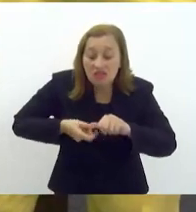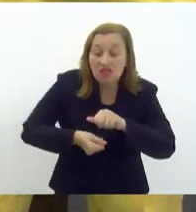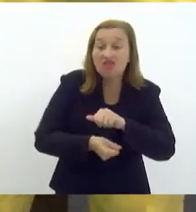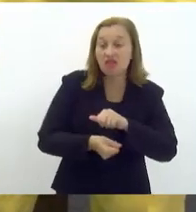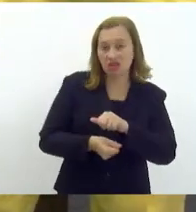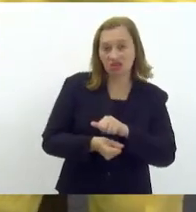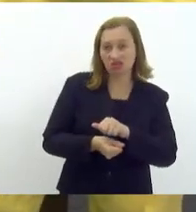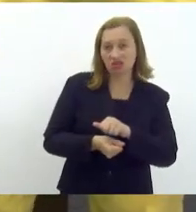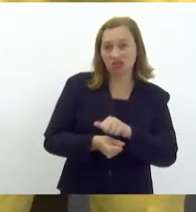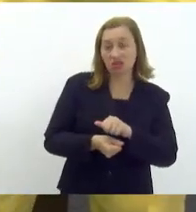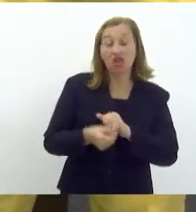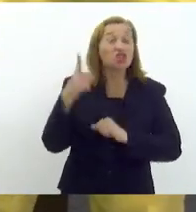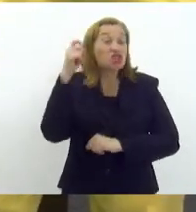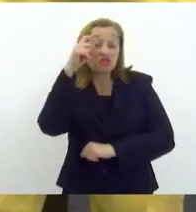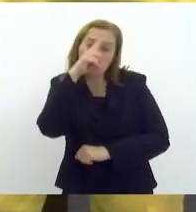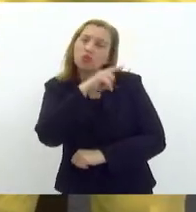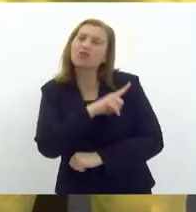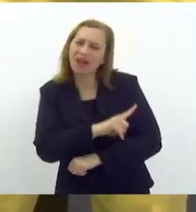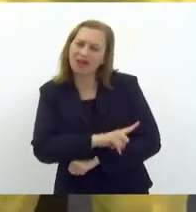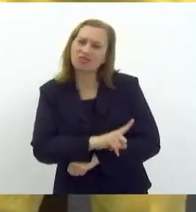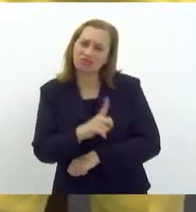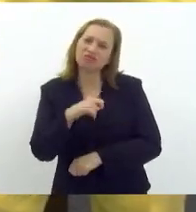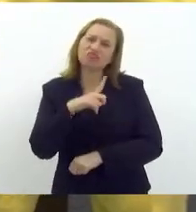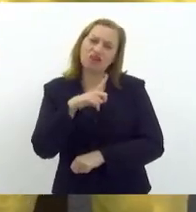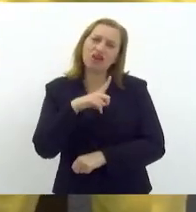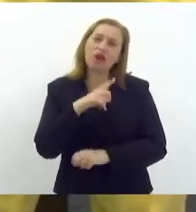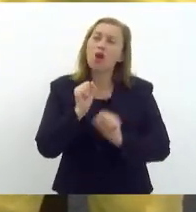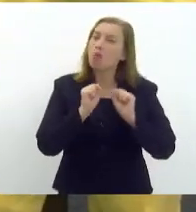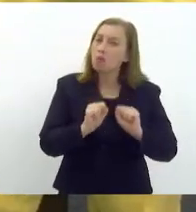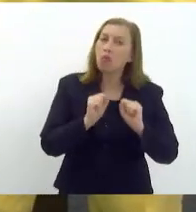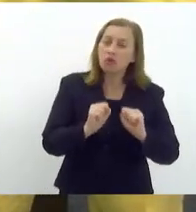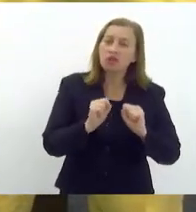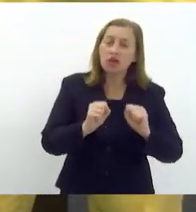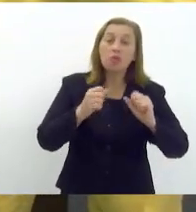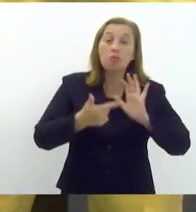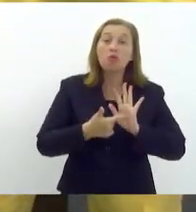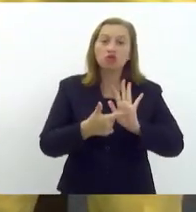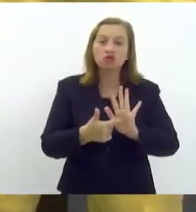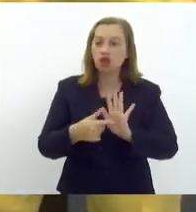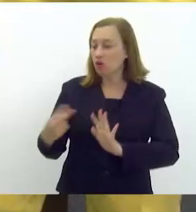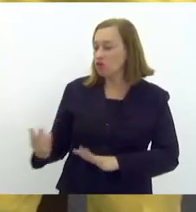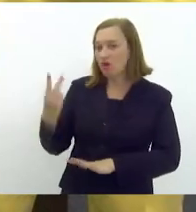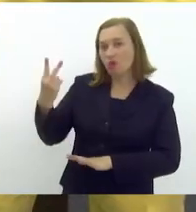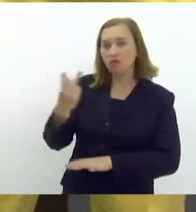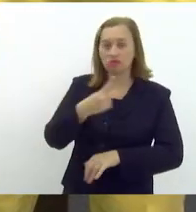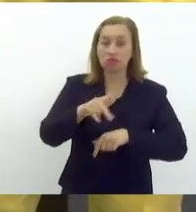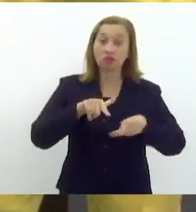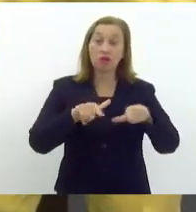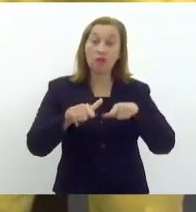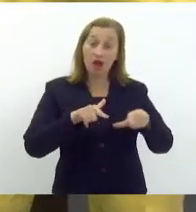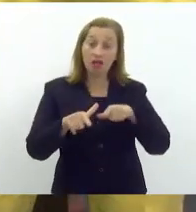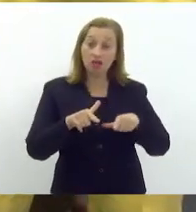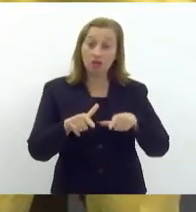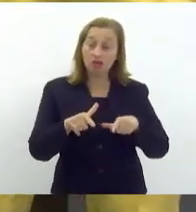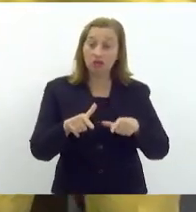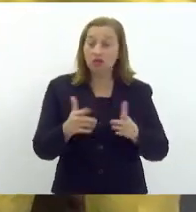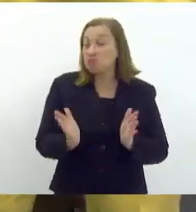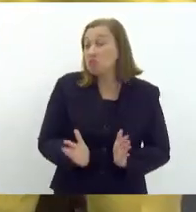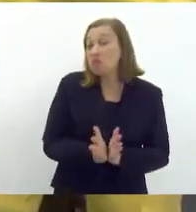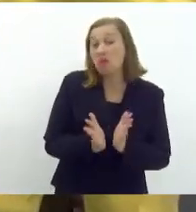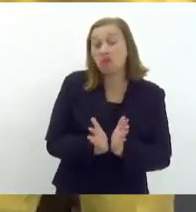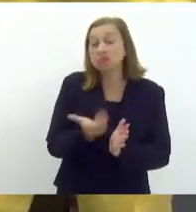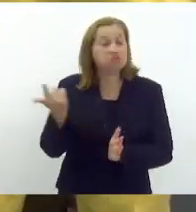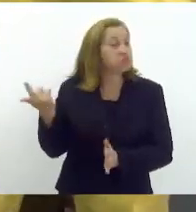que às vezes a dificuldade a pessoa poder se expor e mostrar o seu valor né A maioria nem pode isso